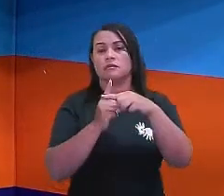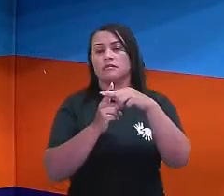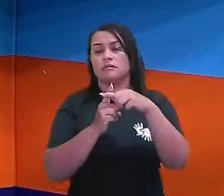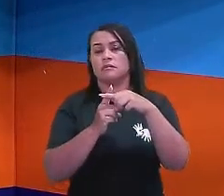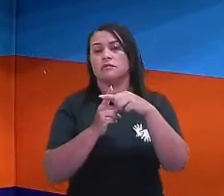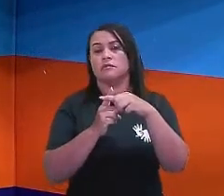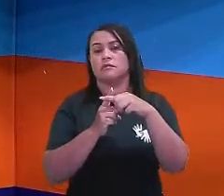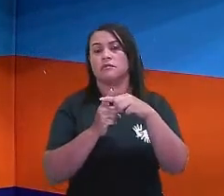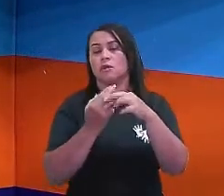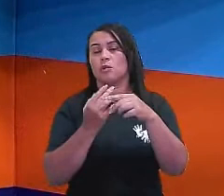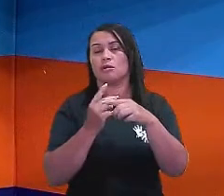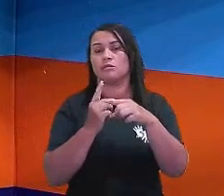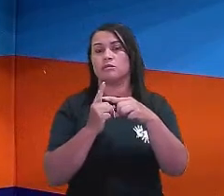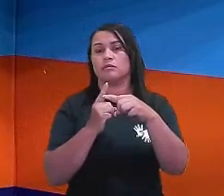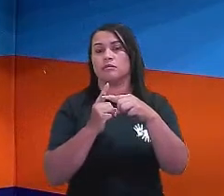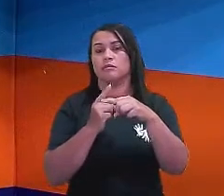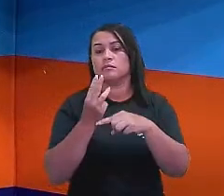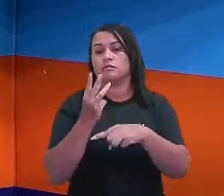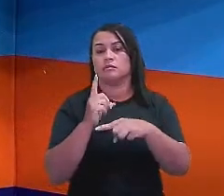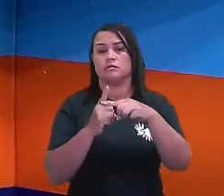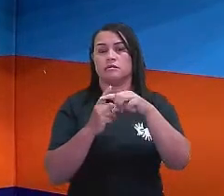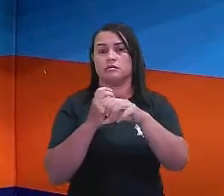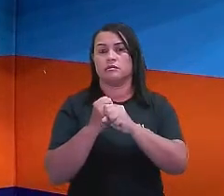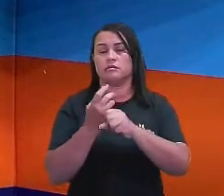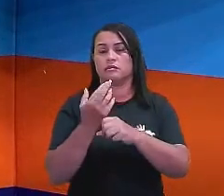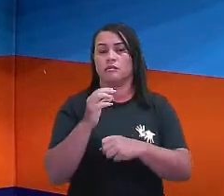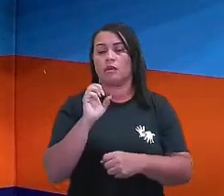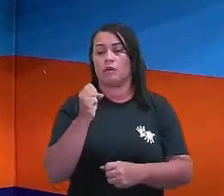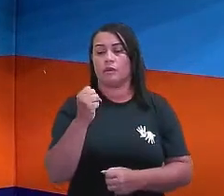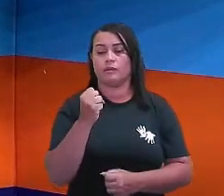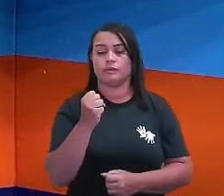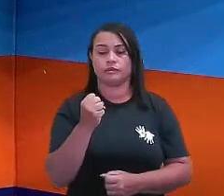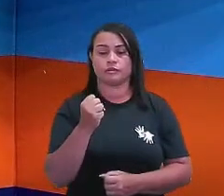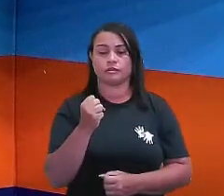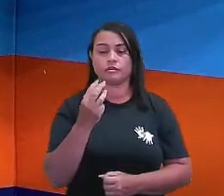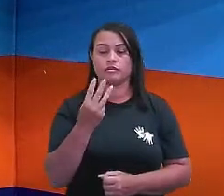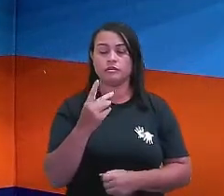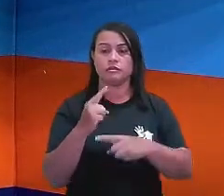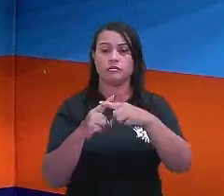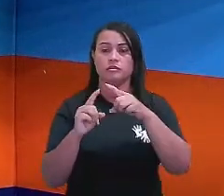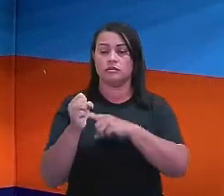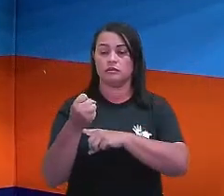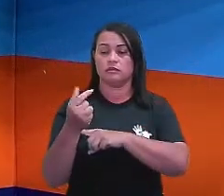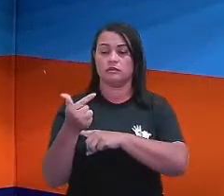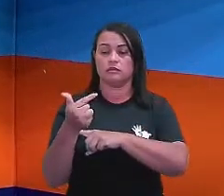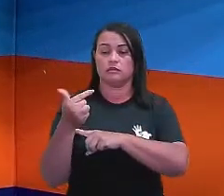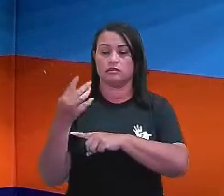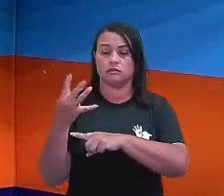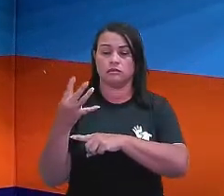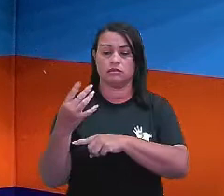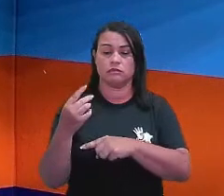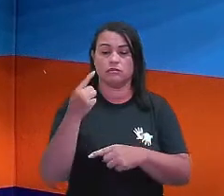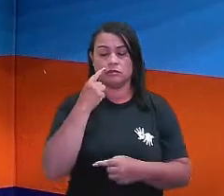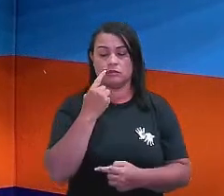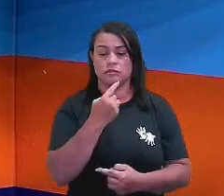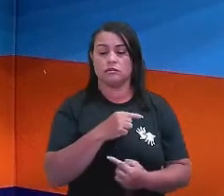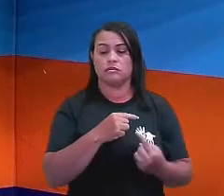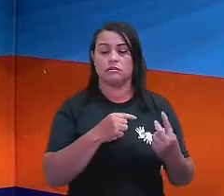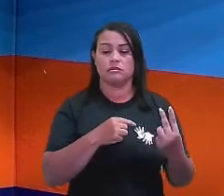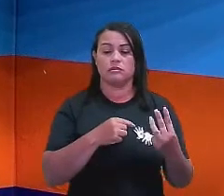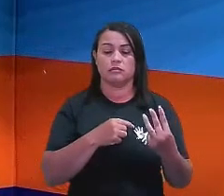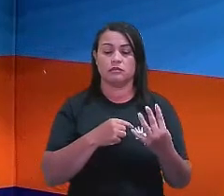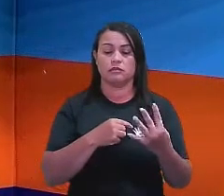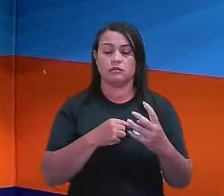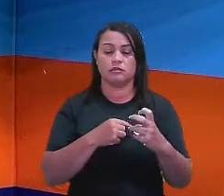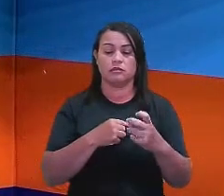8 vezes, né? Então, aqui, ó, 3 vezes 8, 24. Aqui também tem 8, ó. 1, 2, 3, 4,